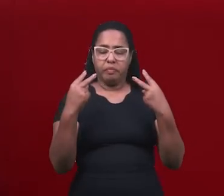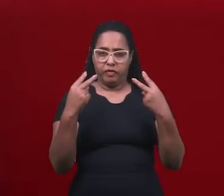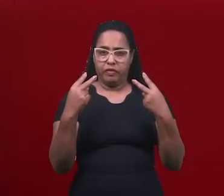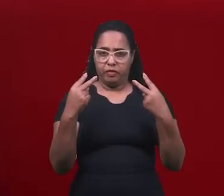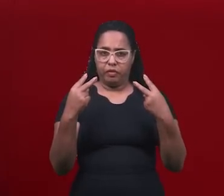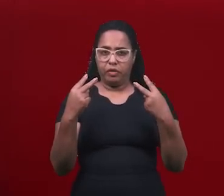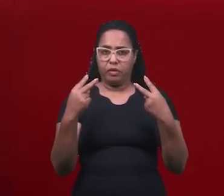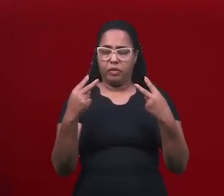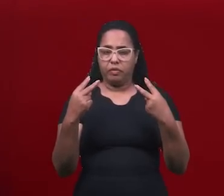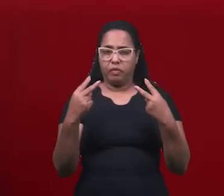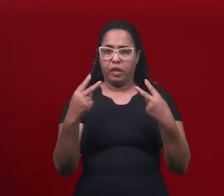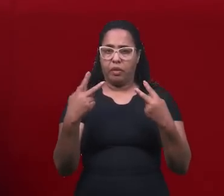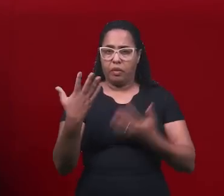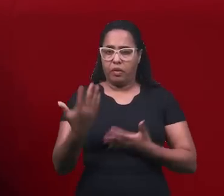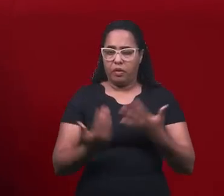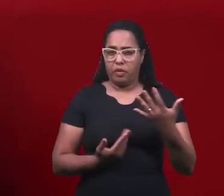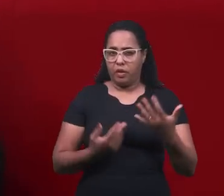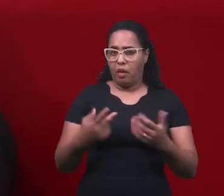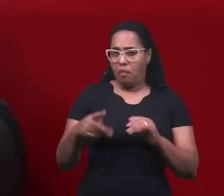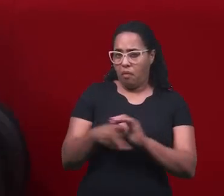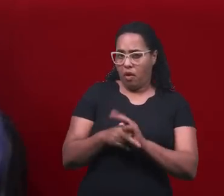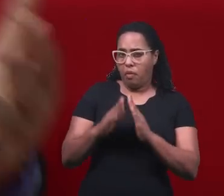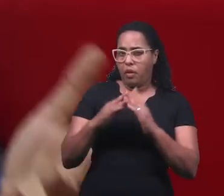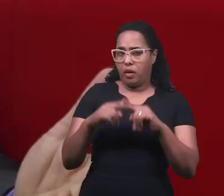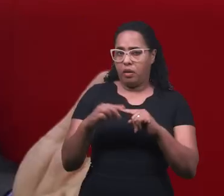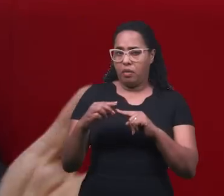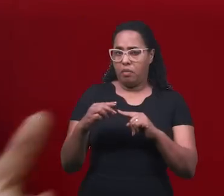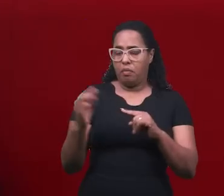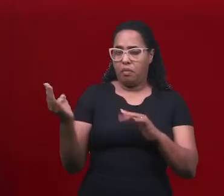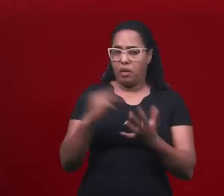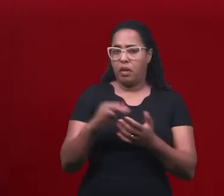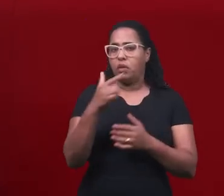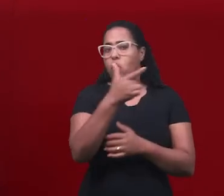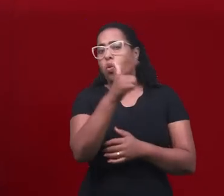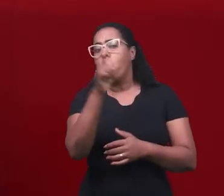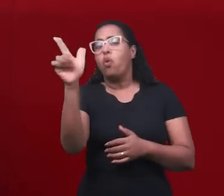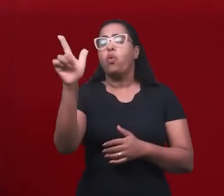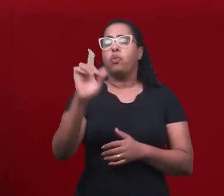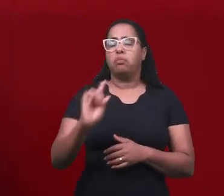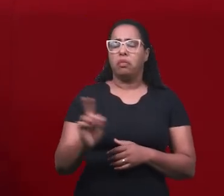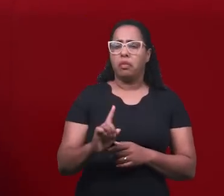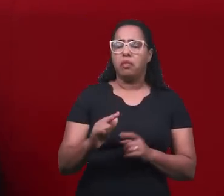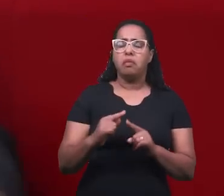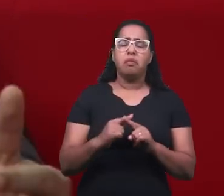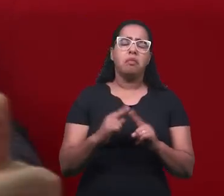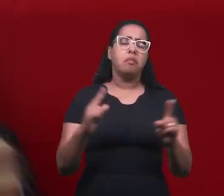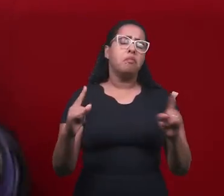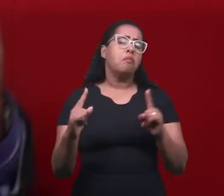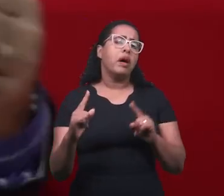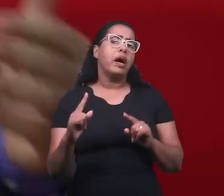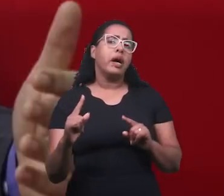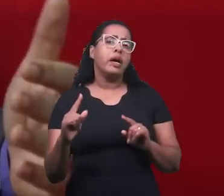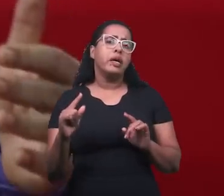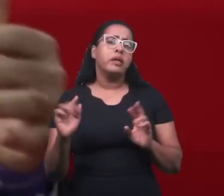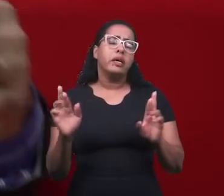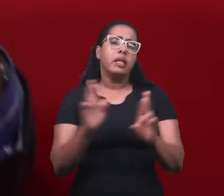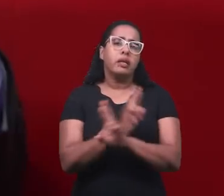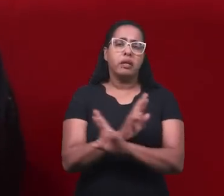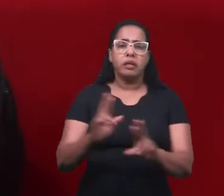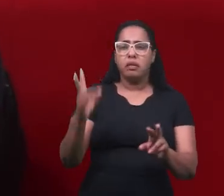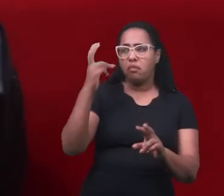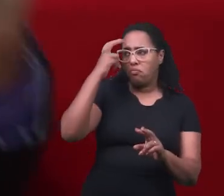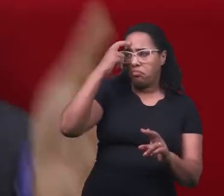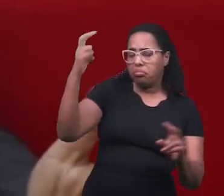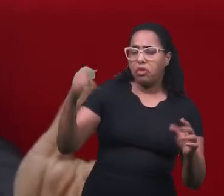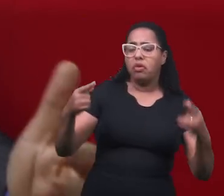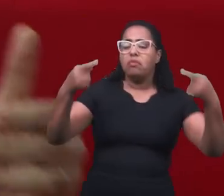né, que são membros da igreja, outros não são, mas do ponto de vista cultural, quais